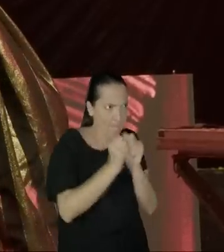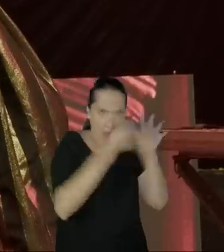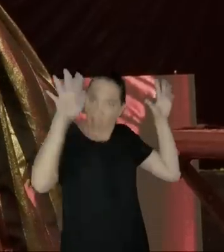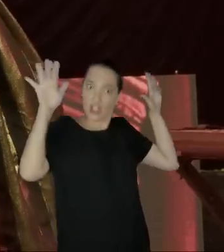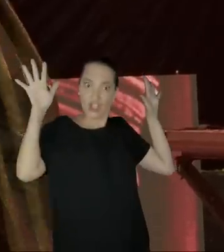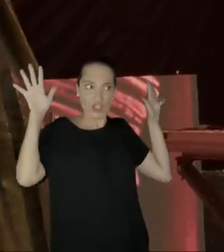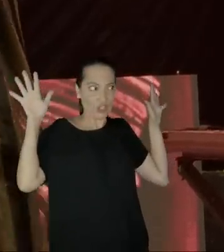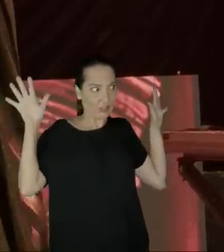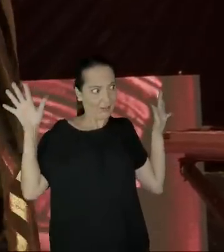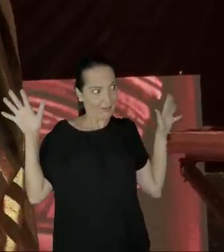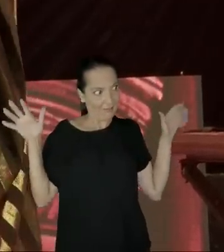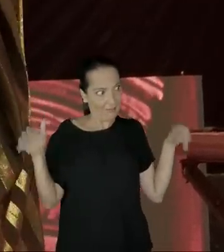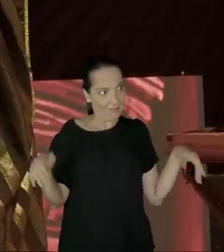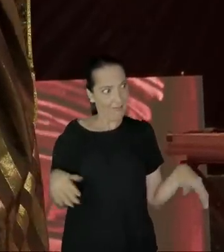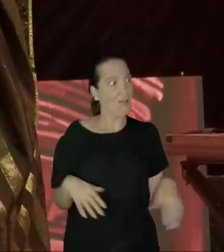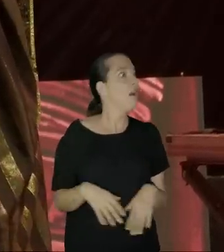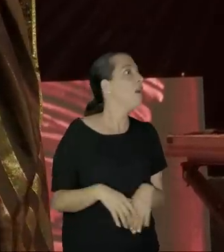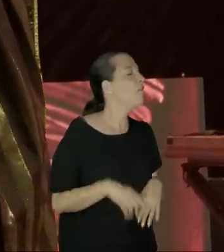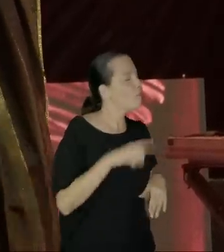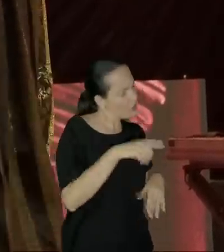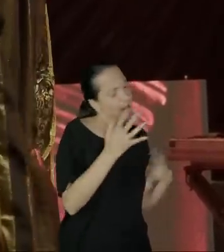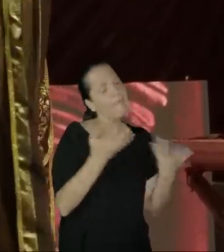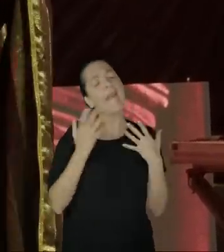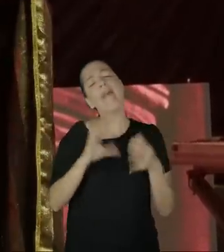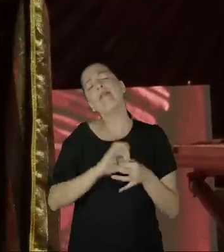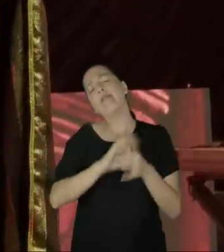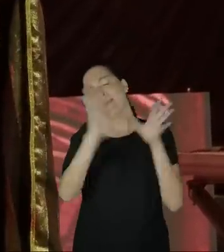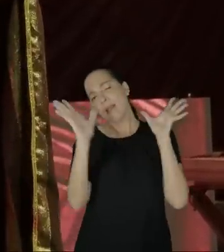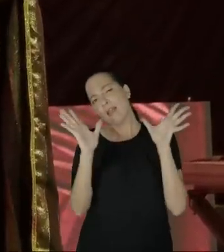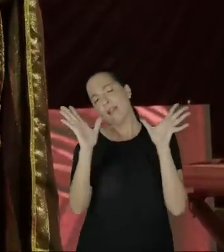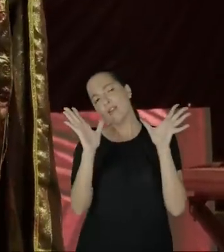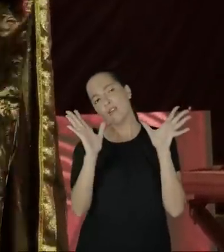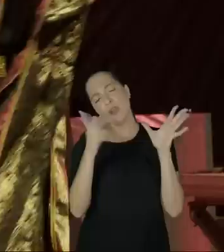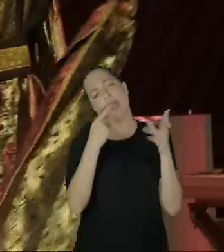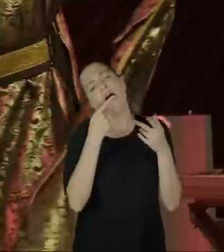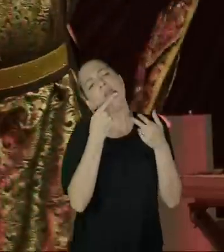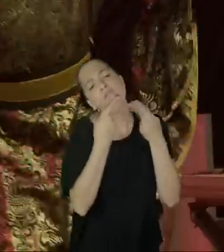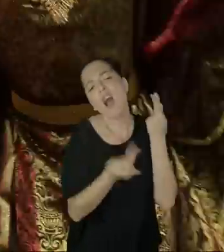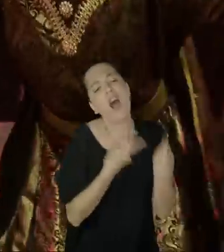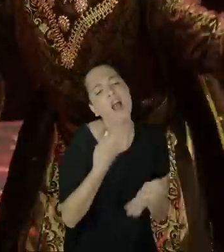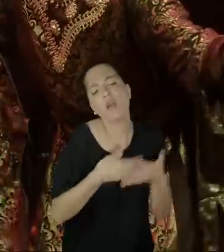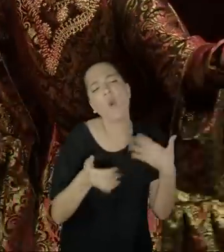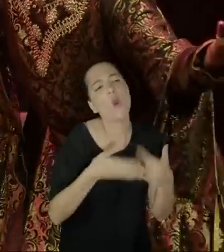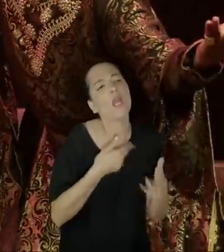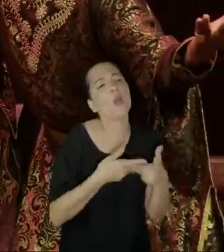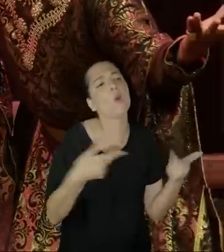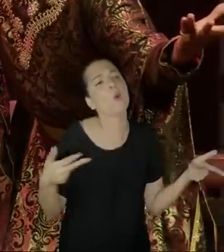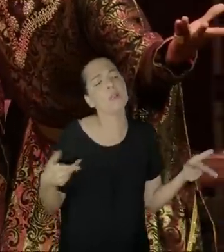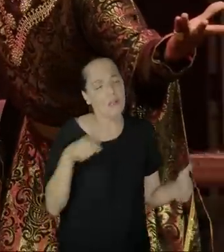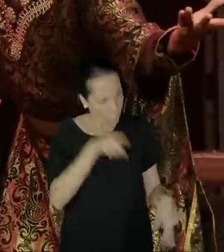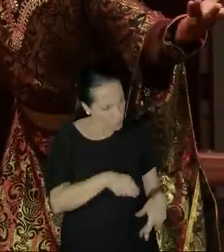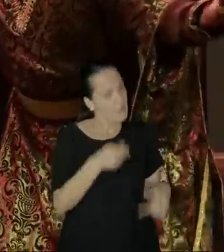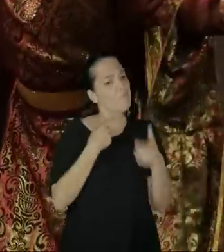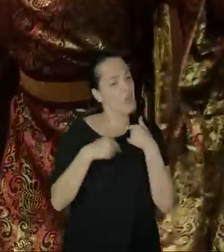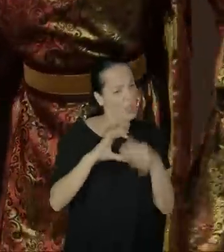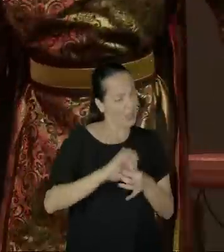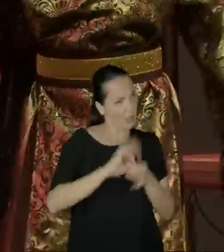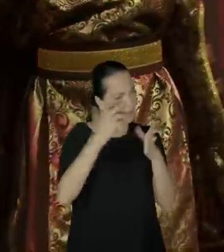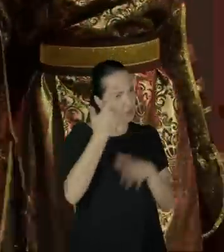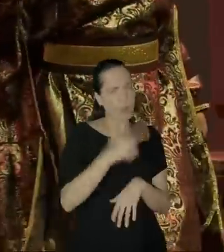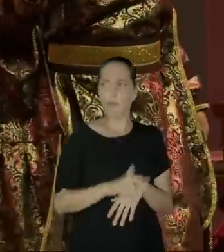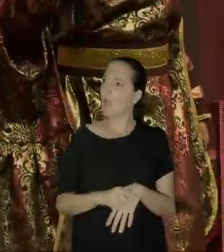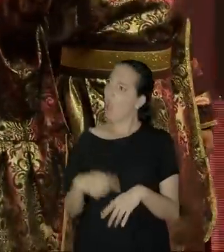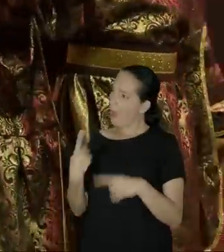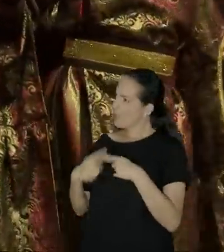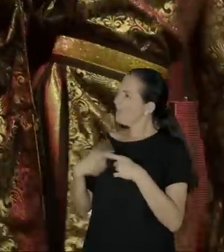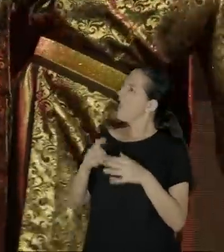mágicas? Quer sua liberdade? Diga alguma coisa! Quer sua liberdade? Por que